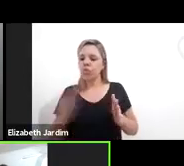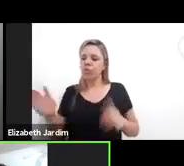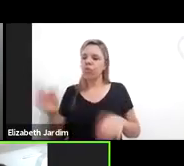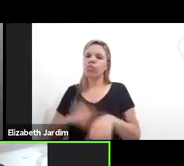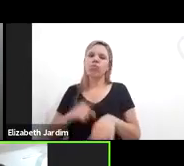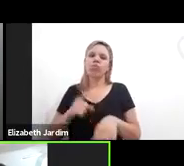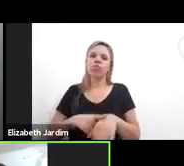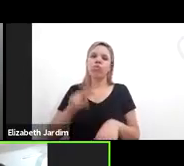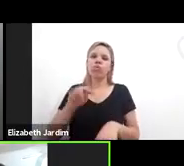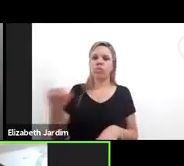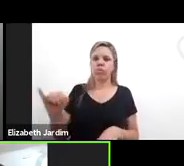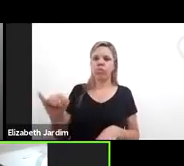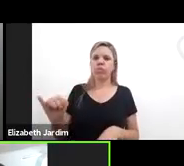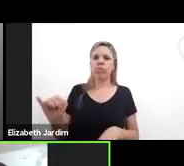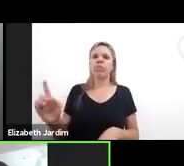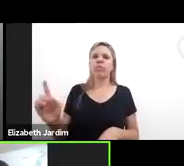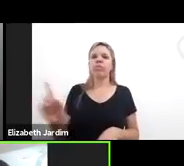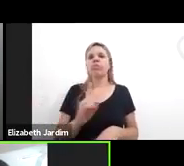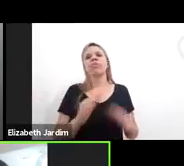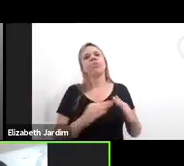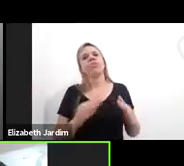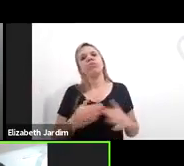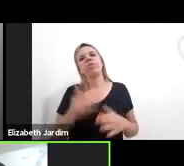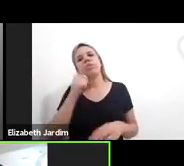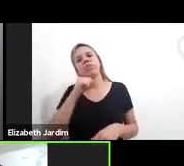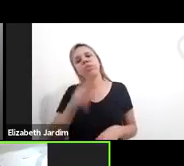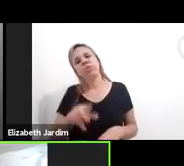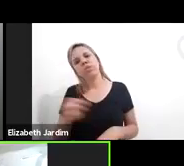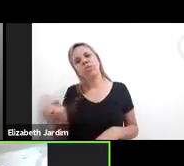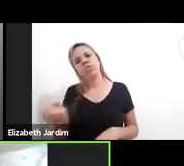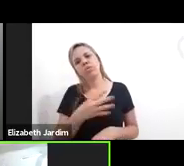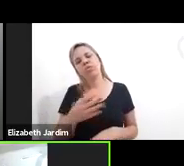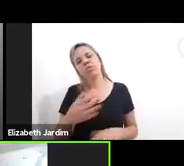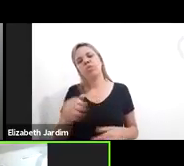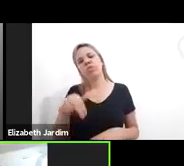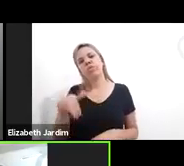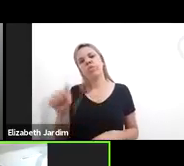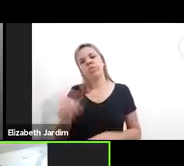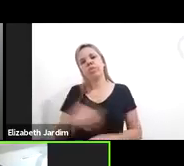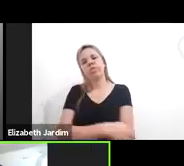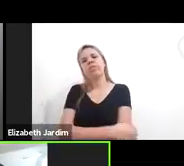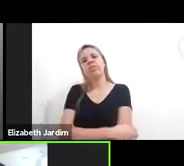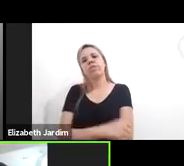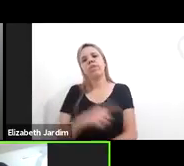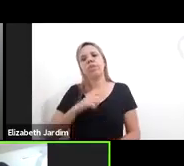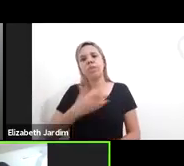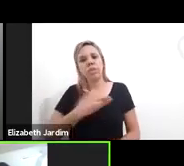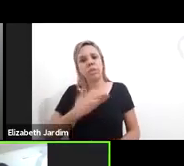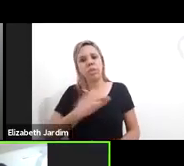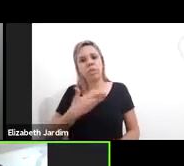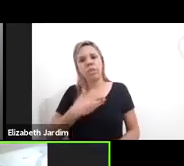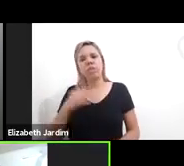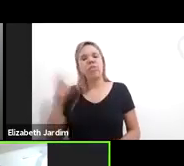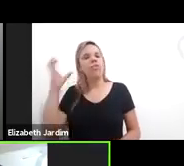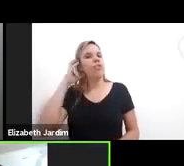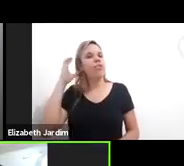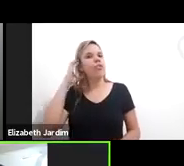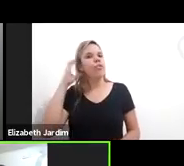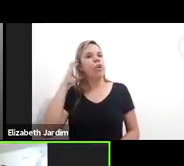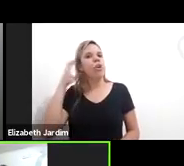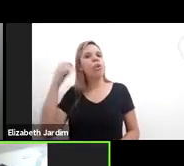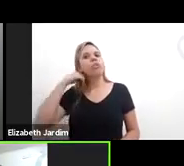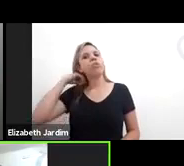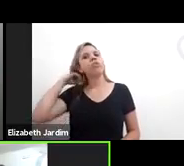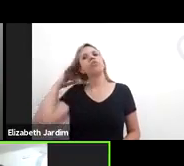ele ficava lá, eu vinha para casa, minha irmã mais nova, Ana Paula, ela tem uma colega que é fonoaudióloga, o nome dela